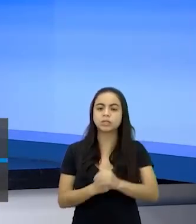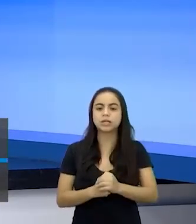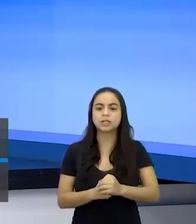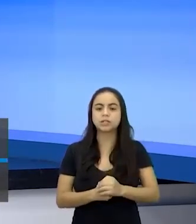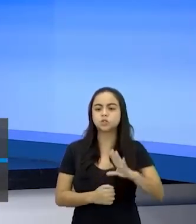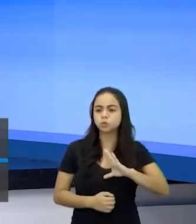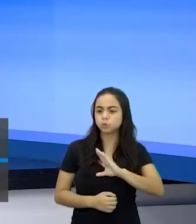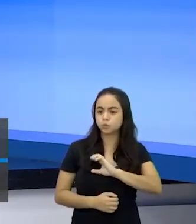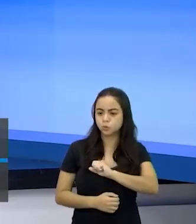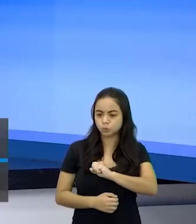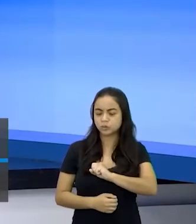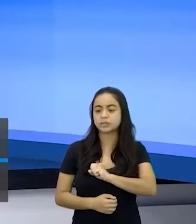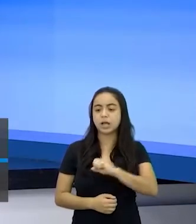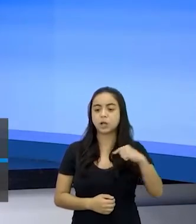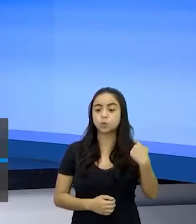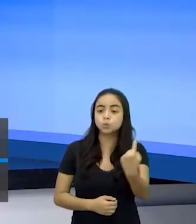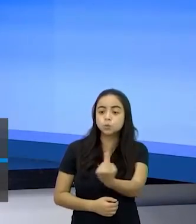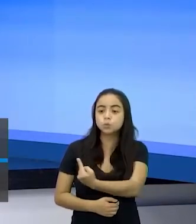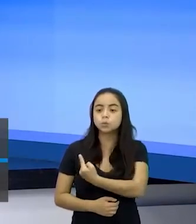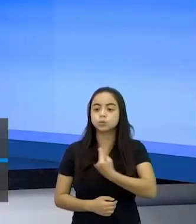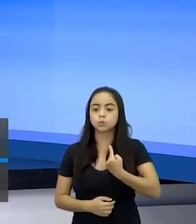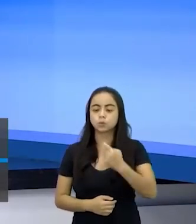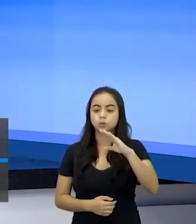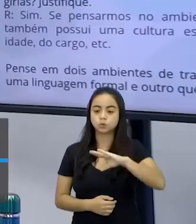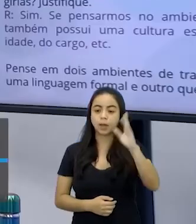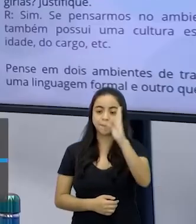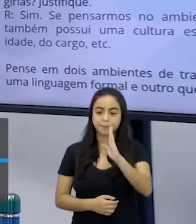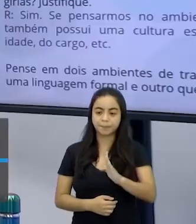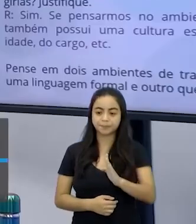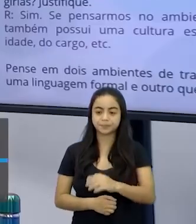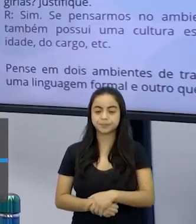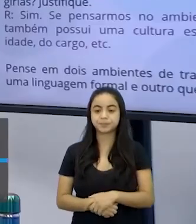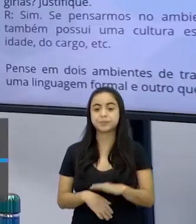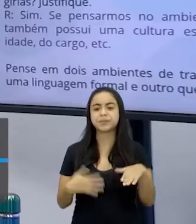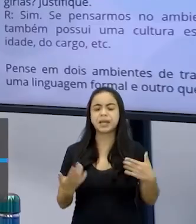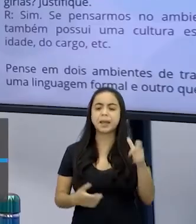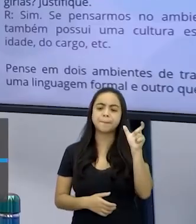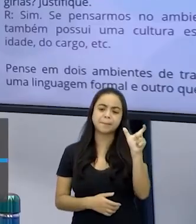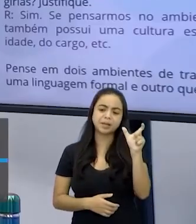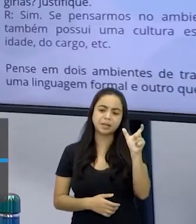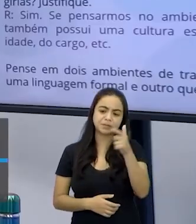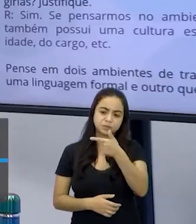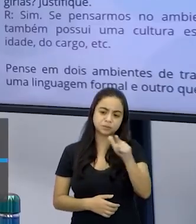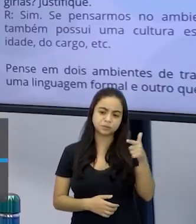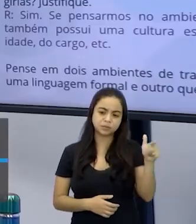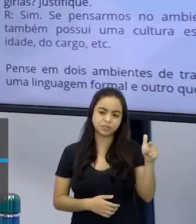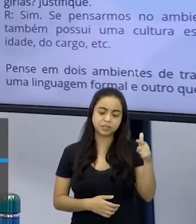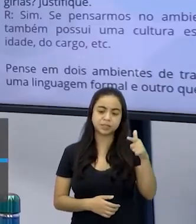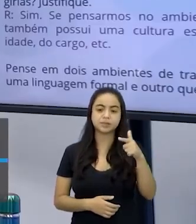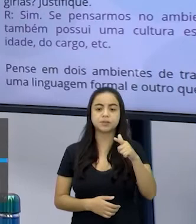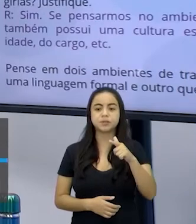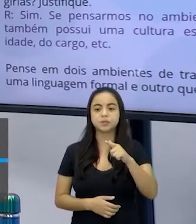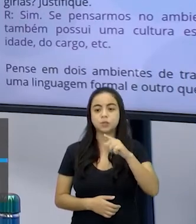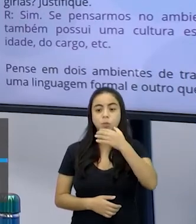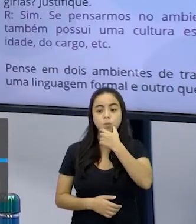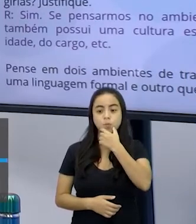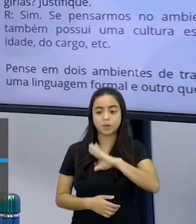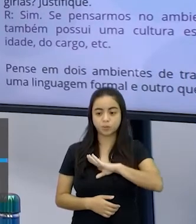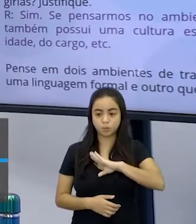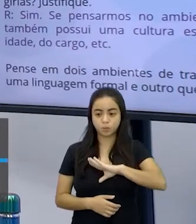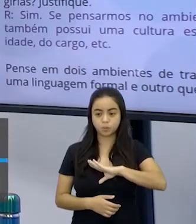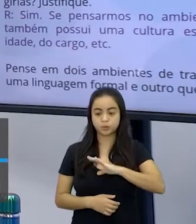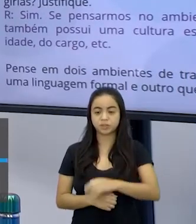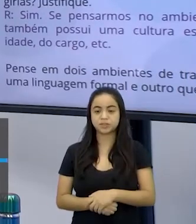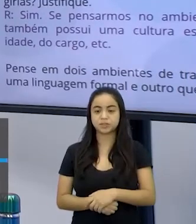que é nosso, Sim. né? De forma alguma. Até porque tem algumas palavras que a gente não tem no português, né? Então a gente precisa emprestar mesmo, né?